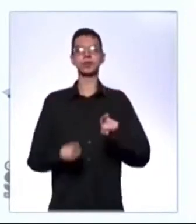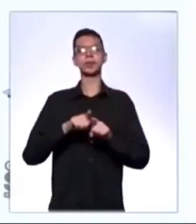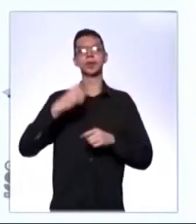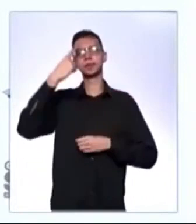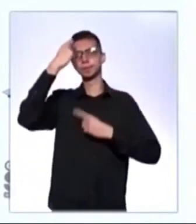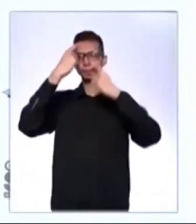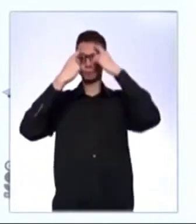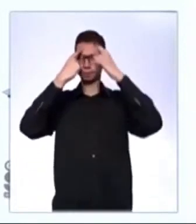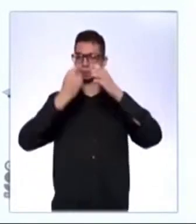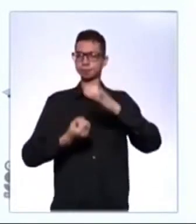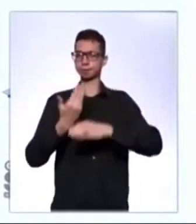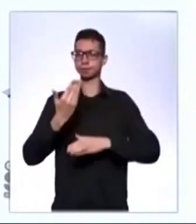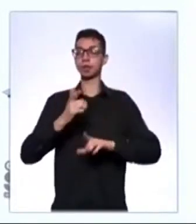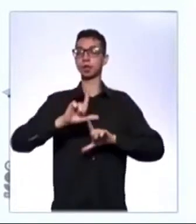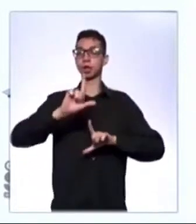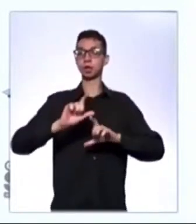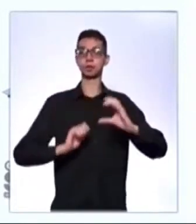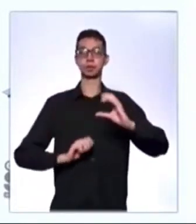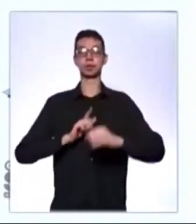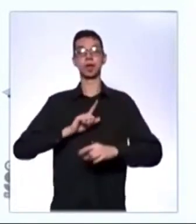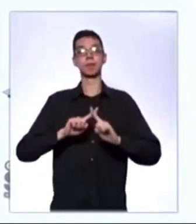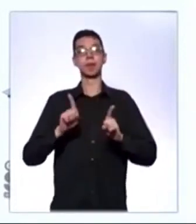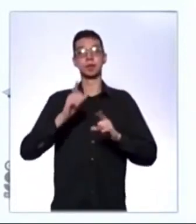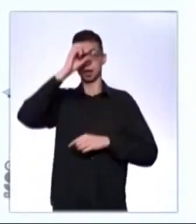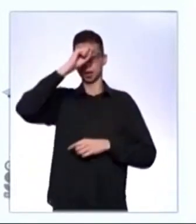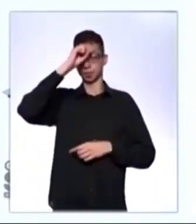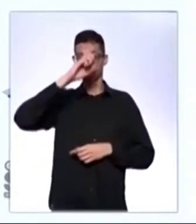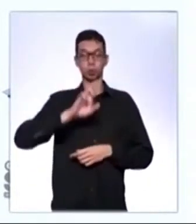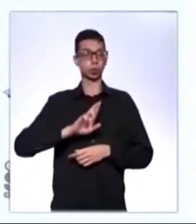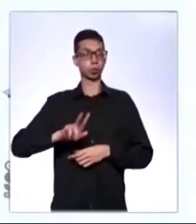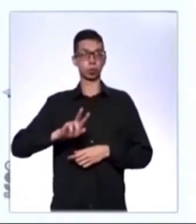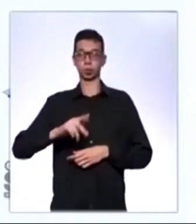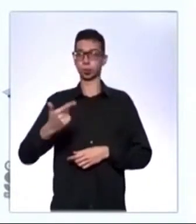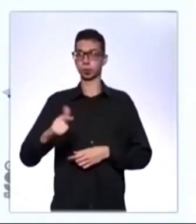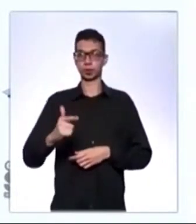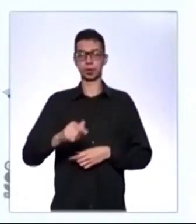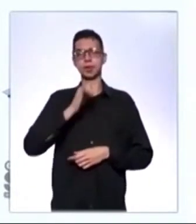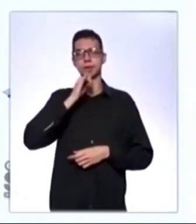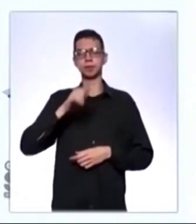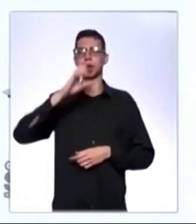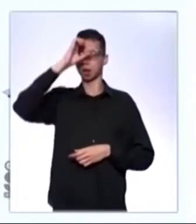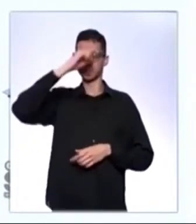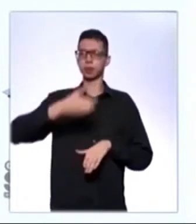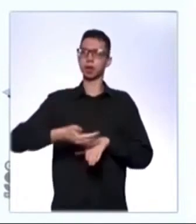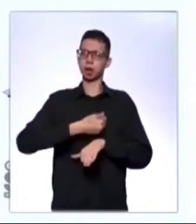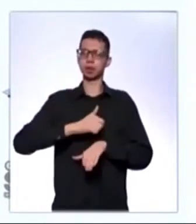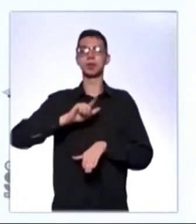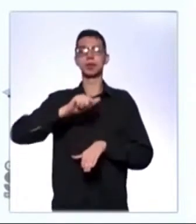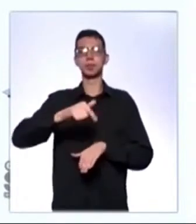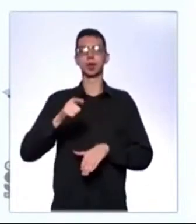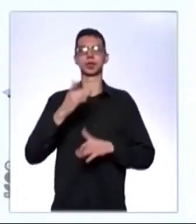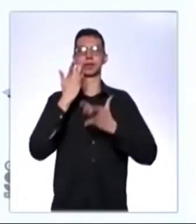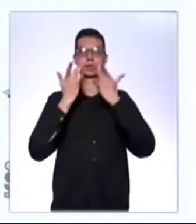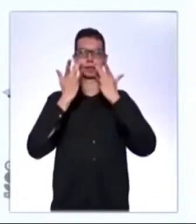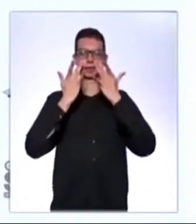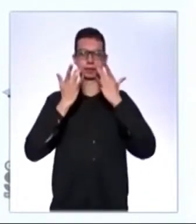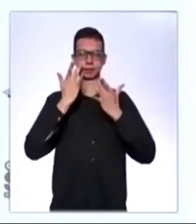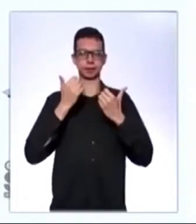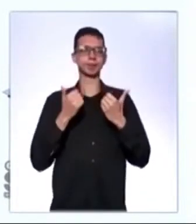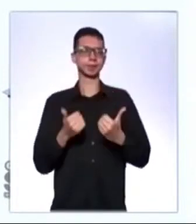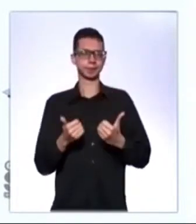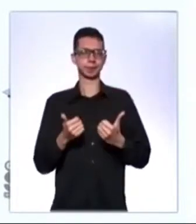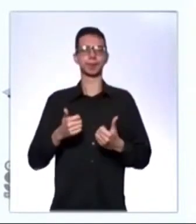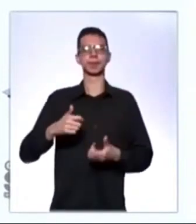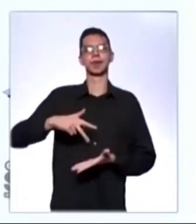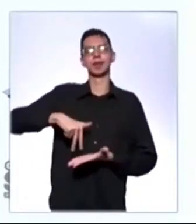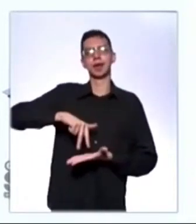letra C, mas aprendizado não, né? Você aprende antes, né? Para depois você fazer o espetáculo, é anterior à